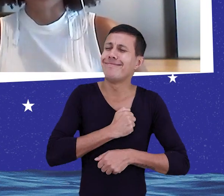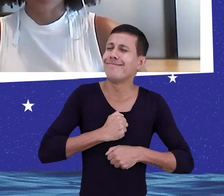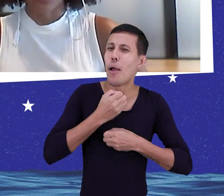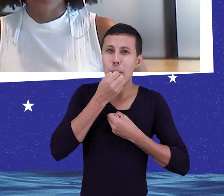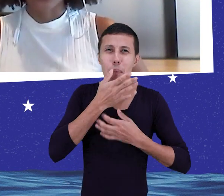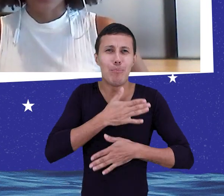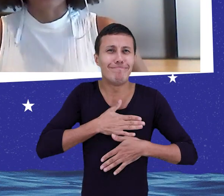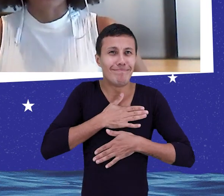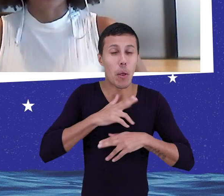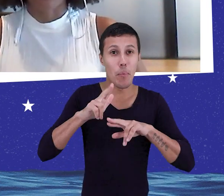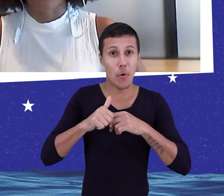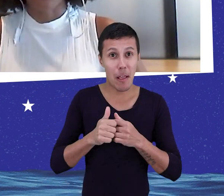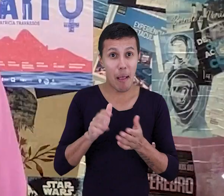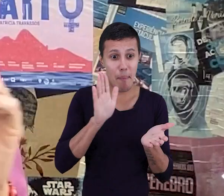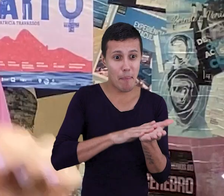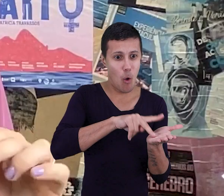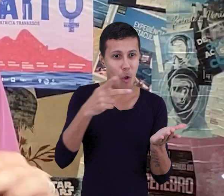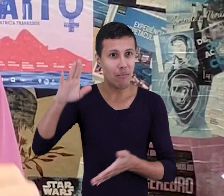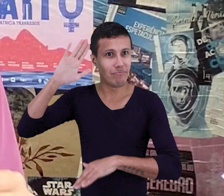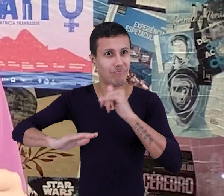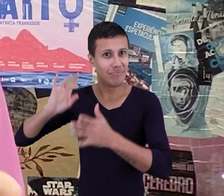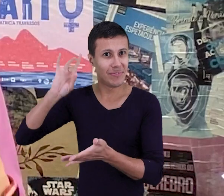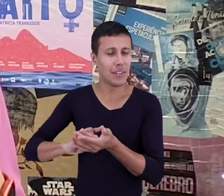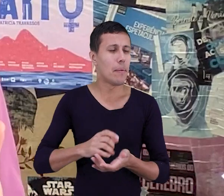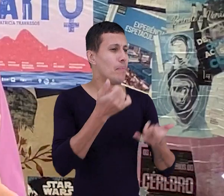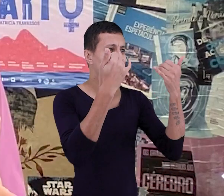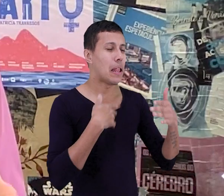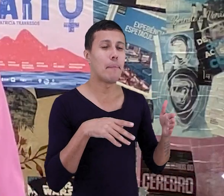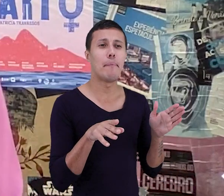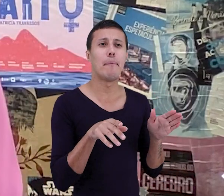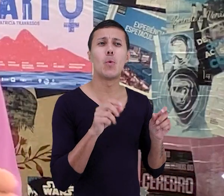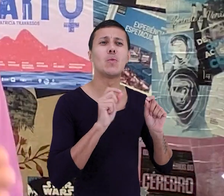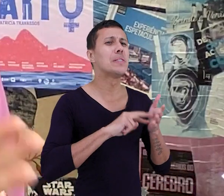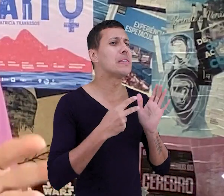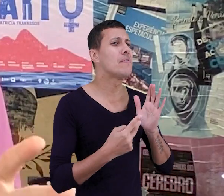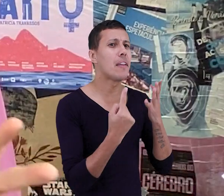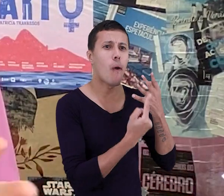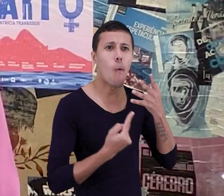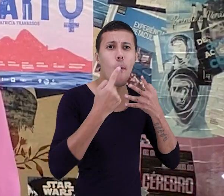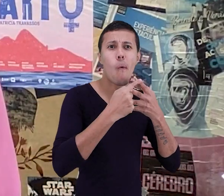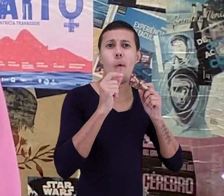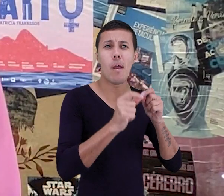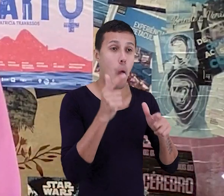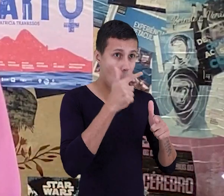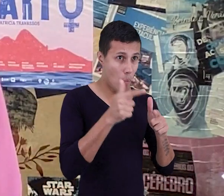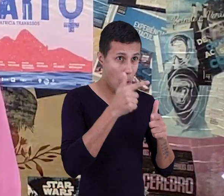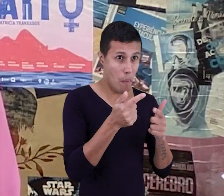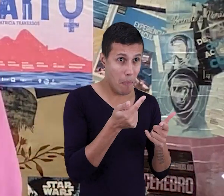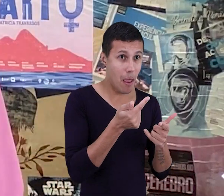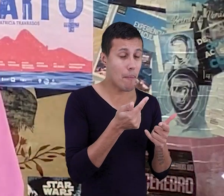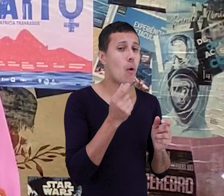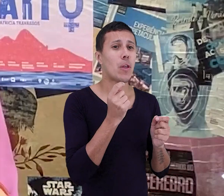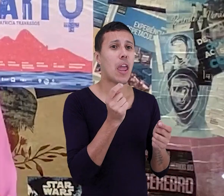né? Conseguir tirar uma ideia do papel. Conta para mim o que é a única instância. Vocês são focados nesses problemas de consumo,